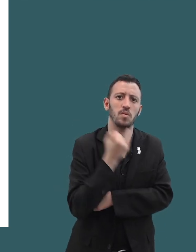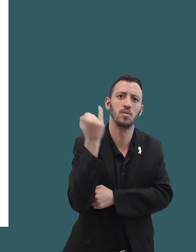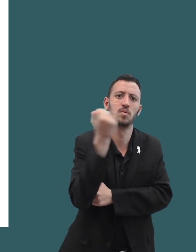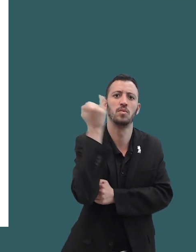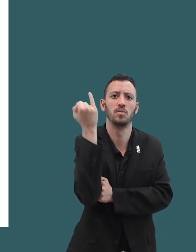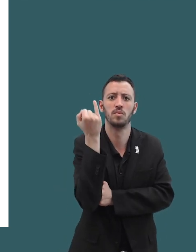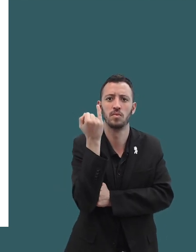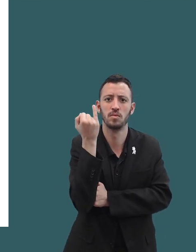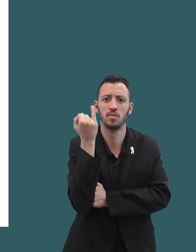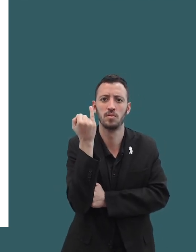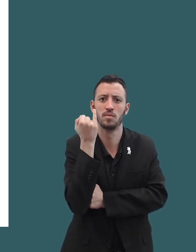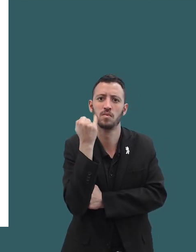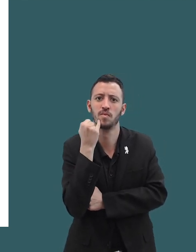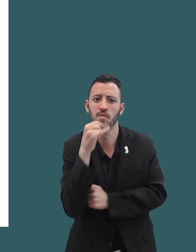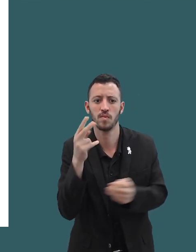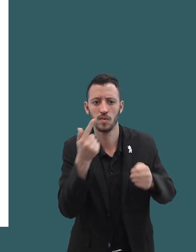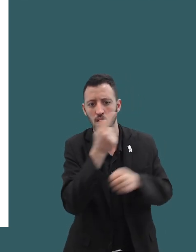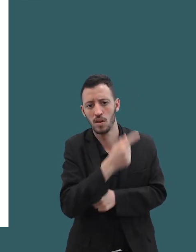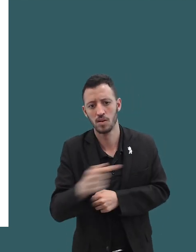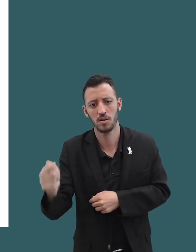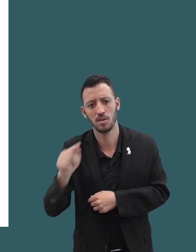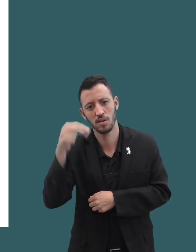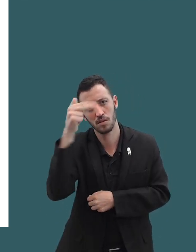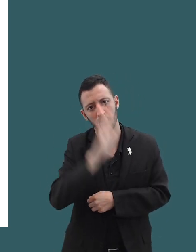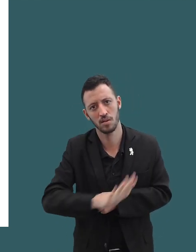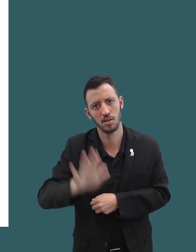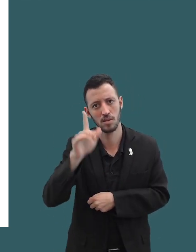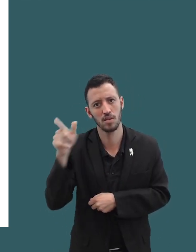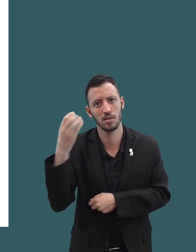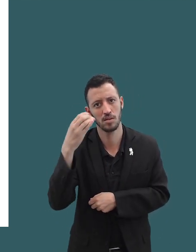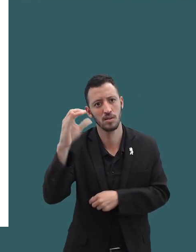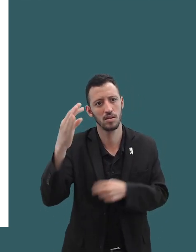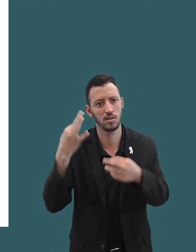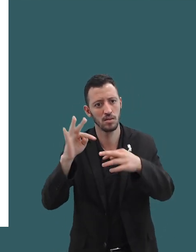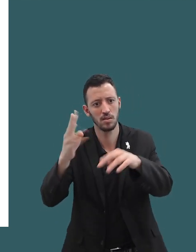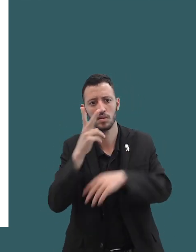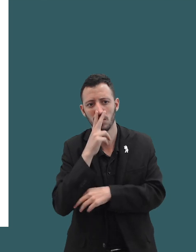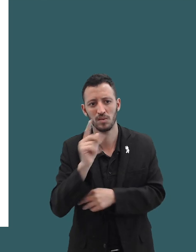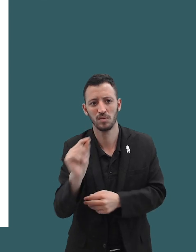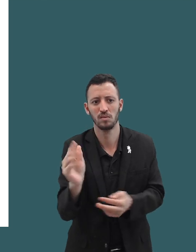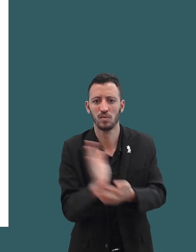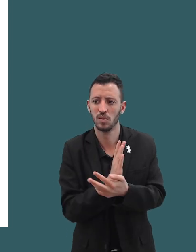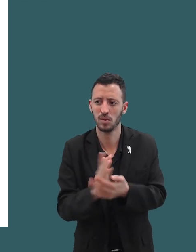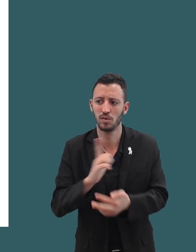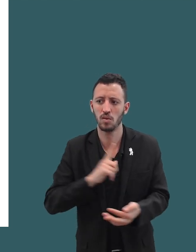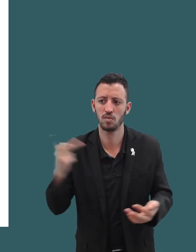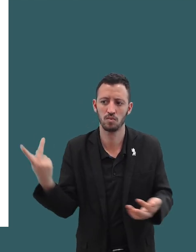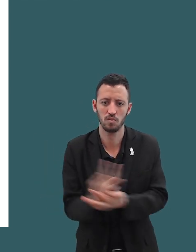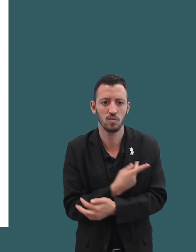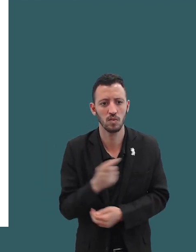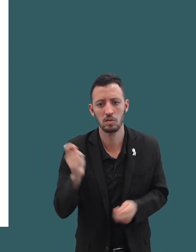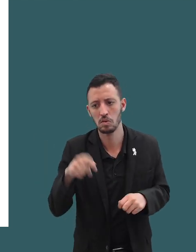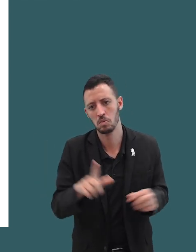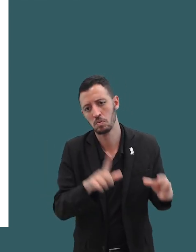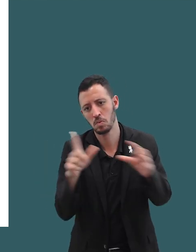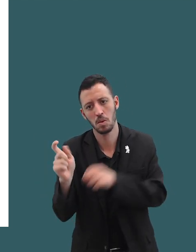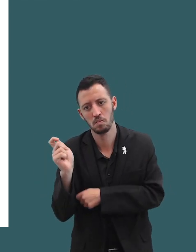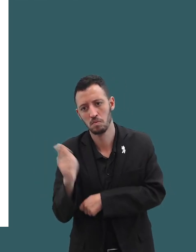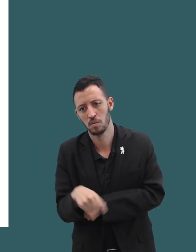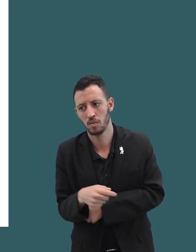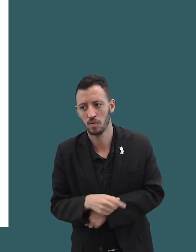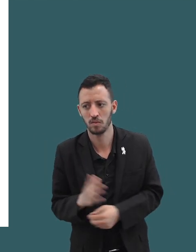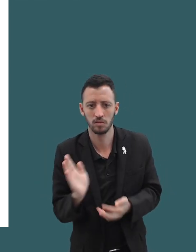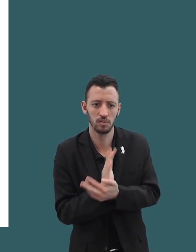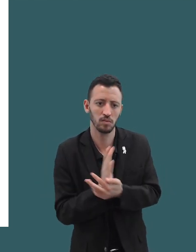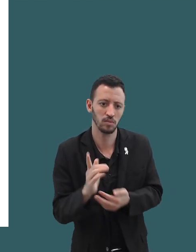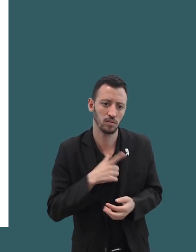importância da Semana Nacional de Ciência e Tecnologia. Eu acho que alguma coisa aconteceu, não está indo. Deixa eu ver se tem